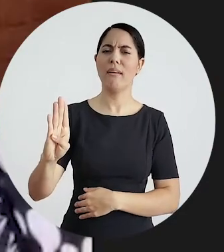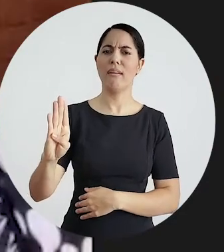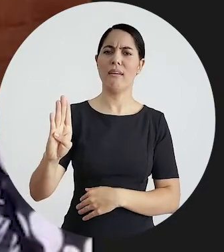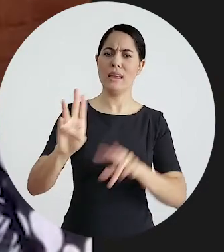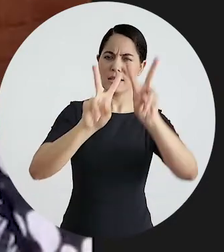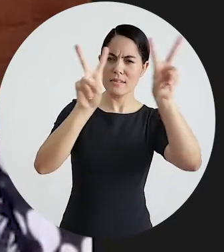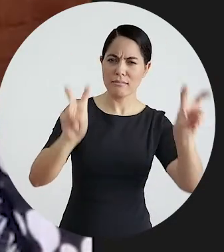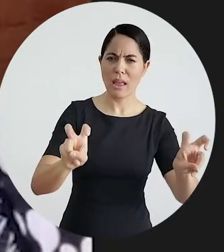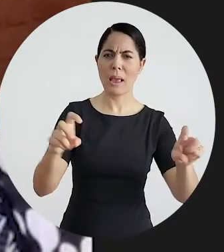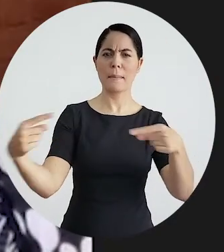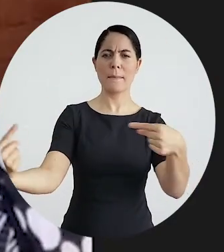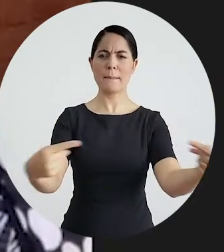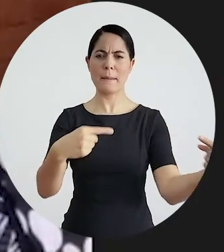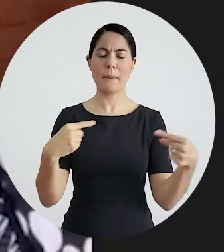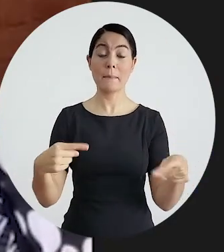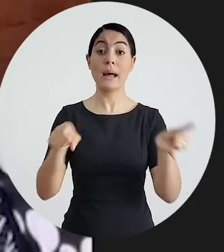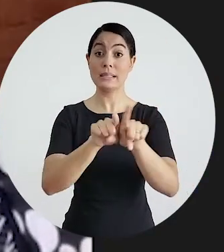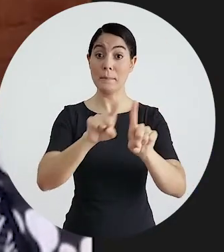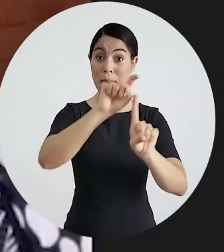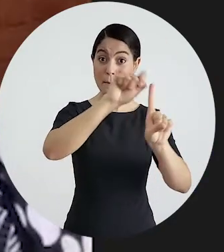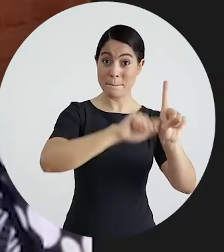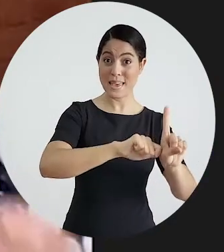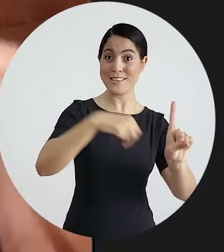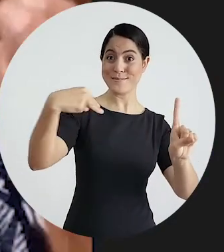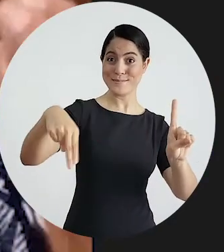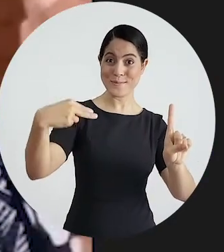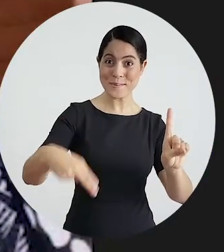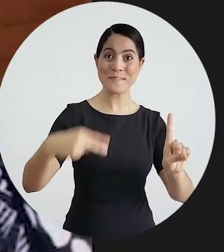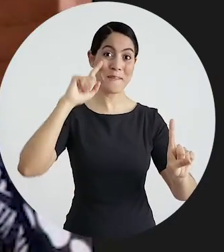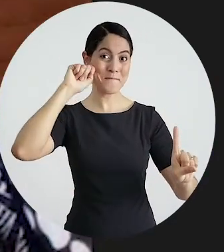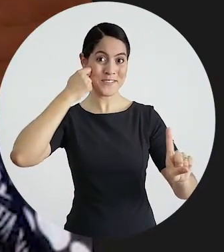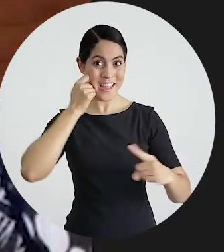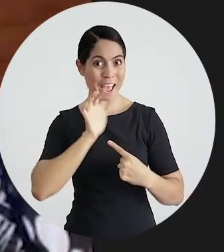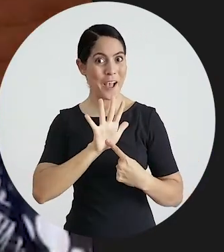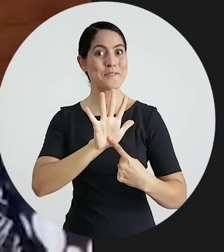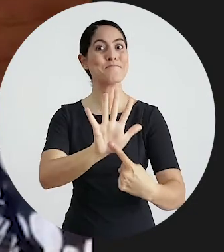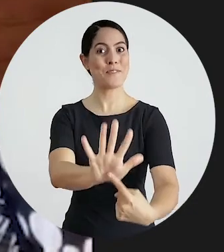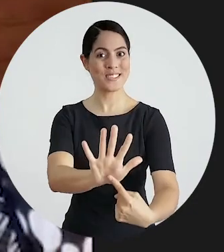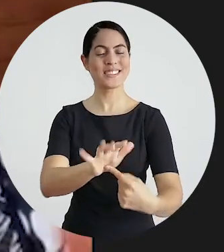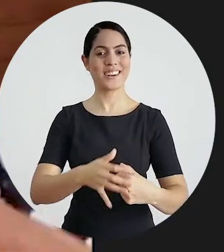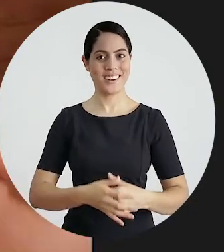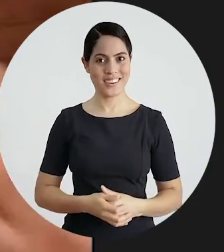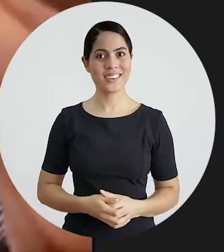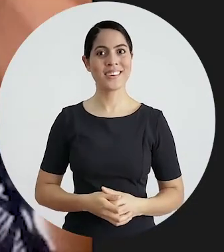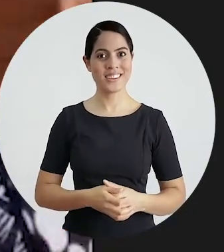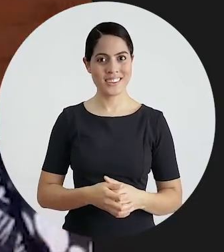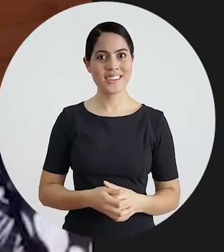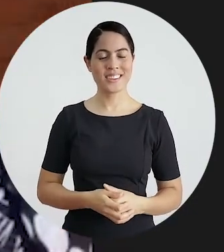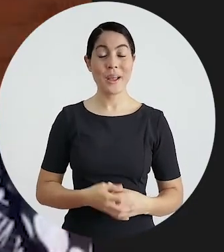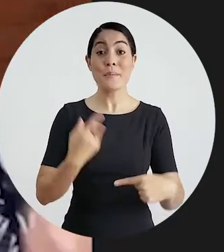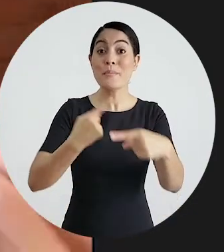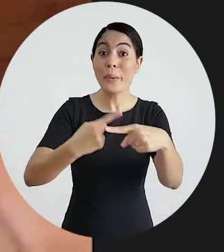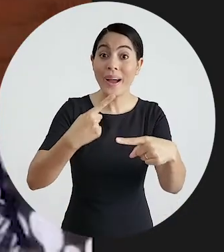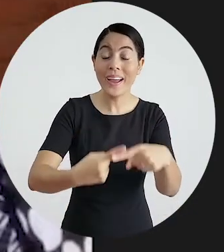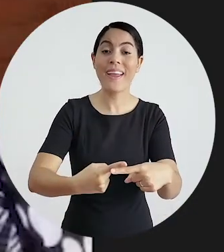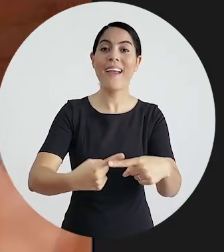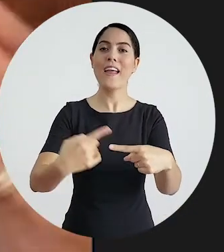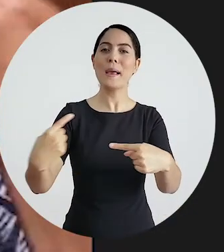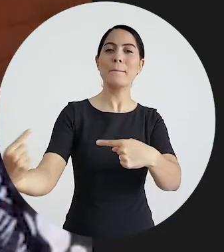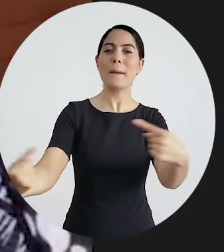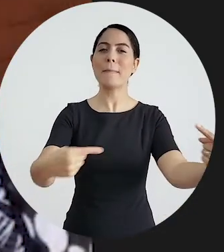para a Ordem dos Advogados essa discussão, traz um novembro negro, que simbolicamente,